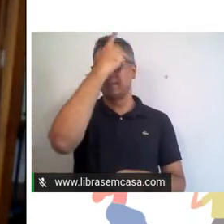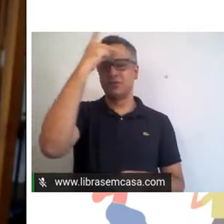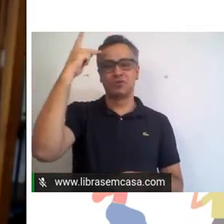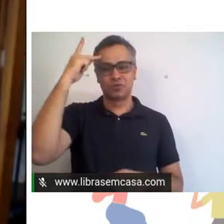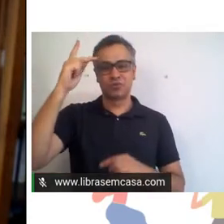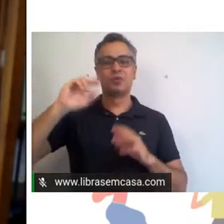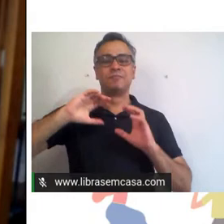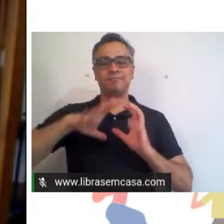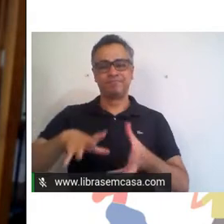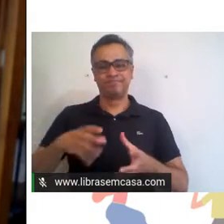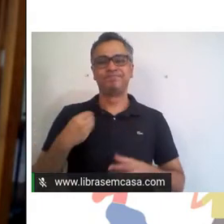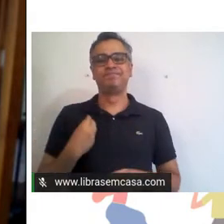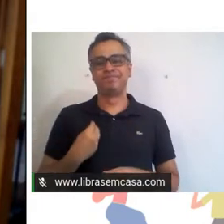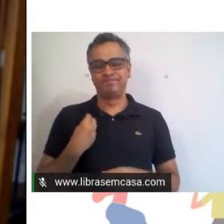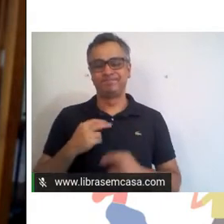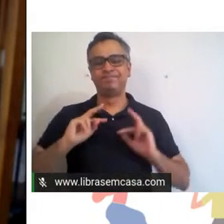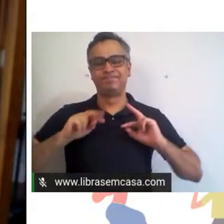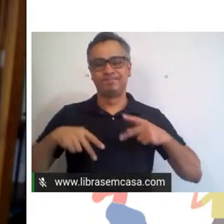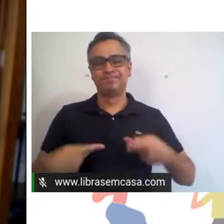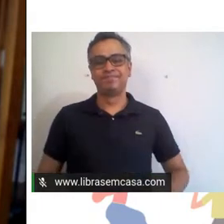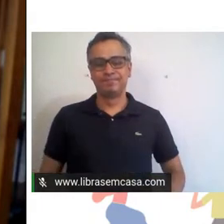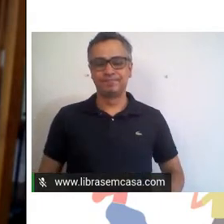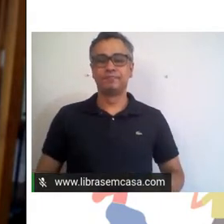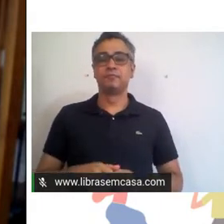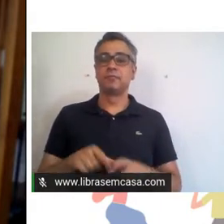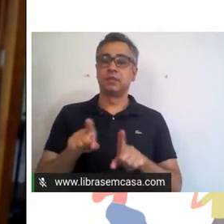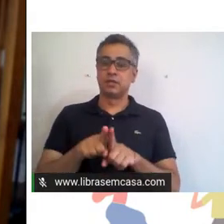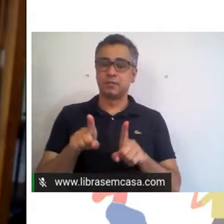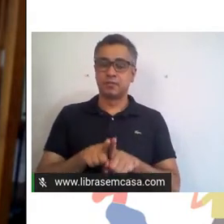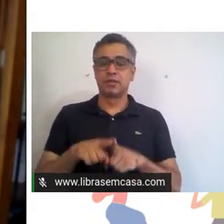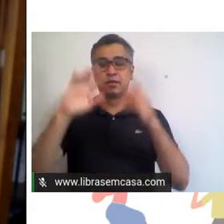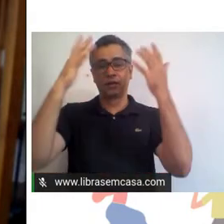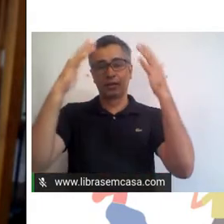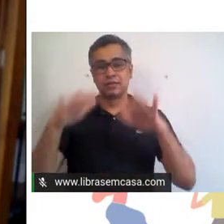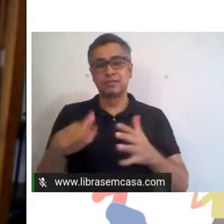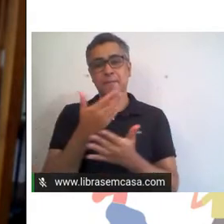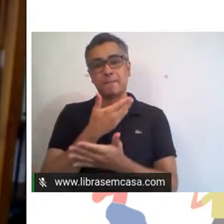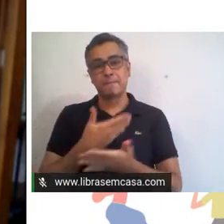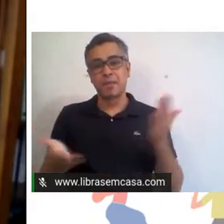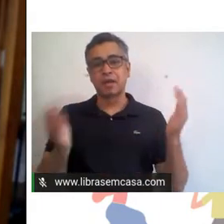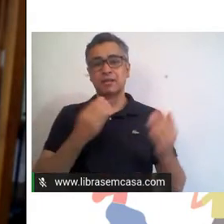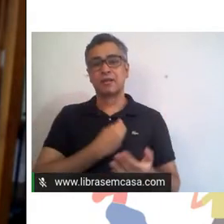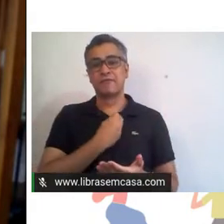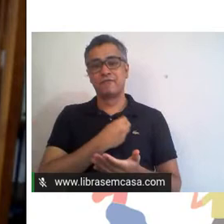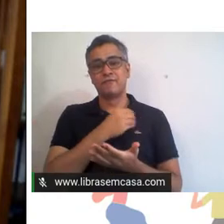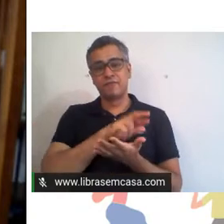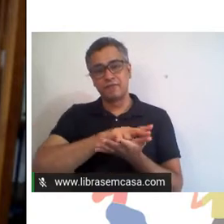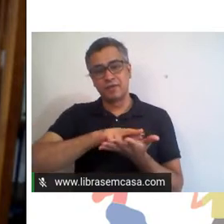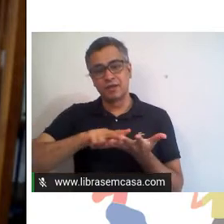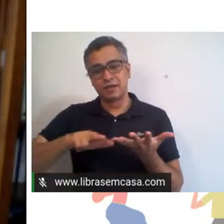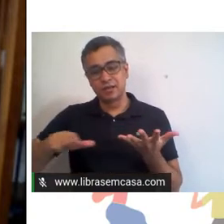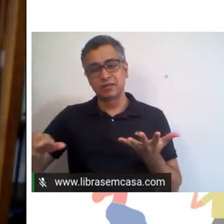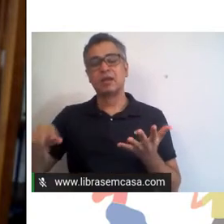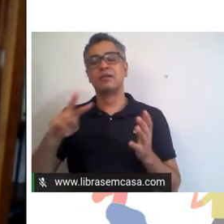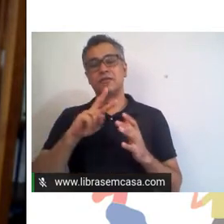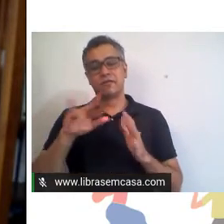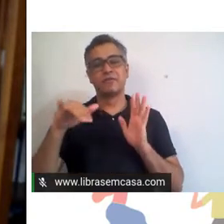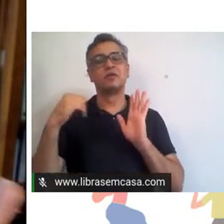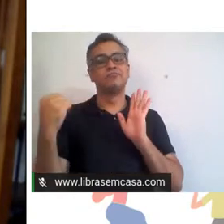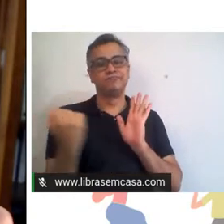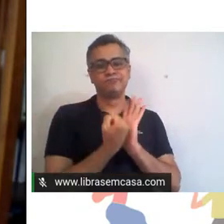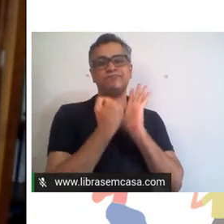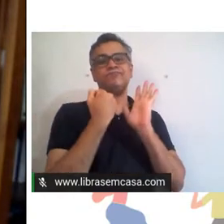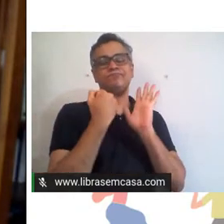Né? E a crise da perda de biodiversidade, ela obviamente, ela impacta de uma